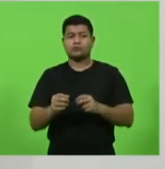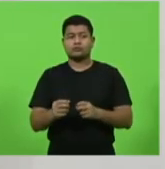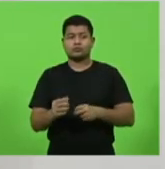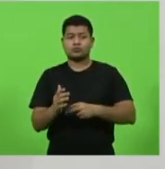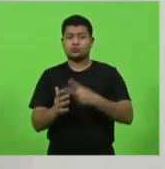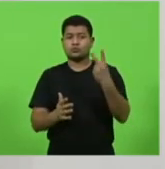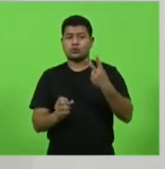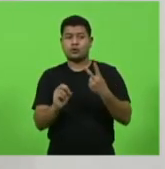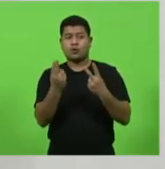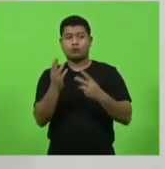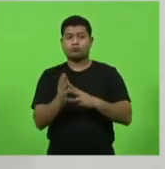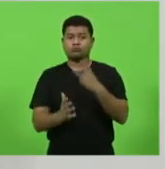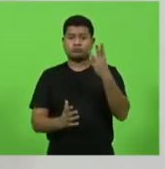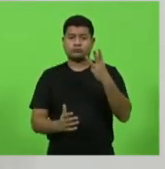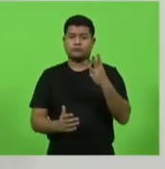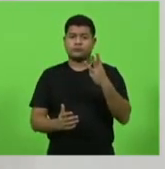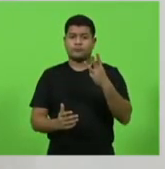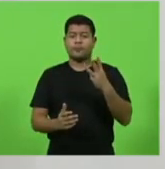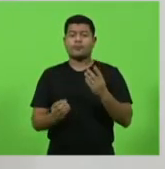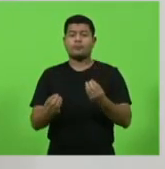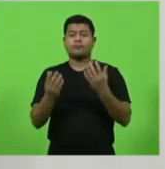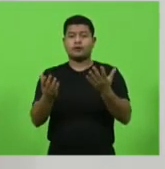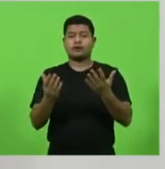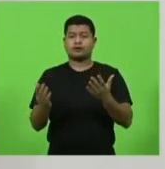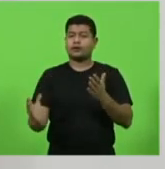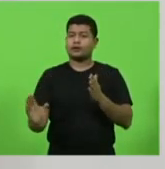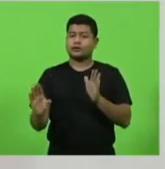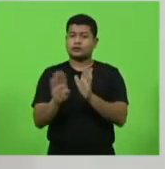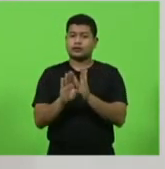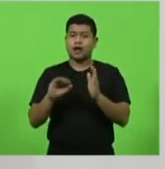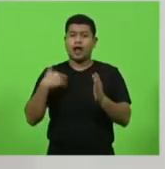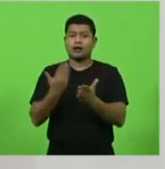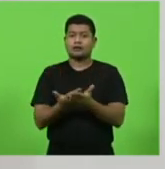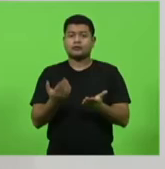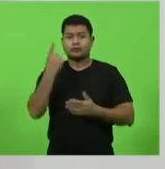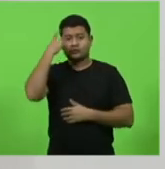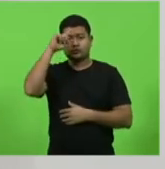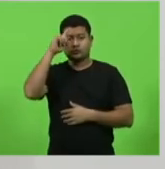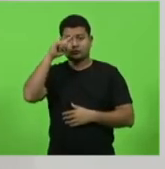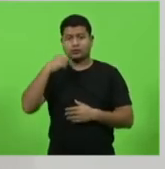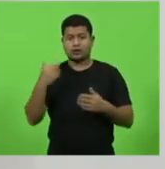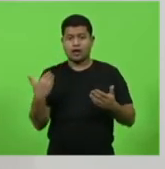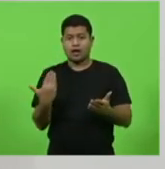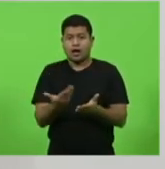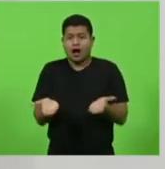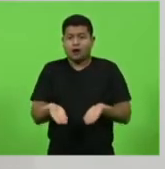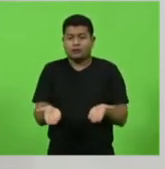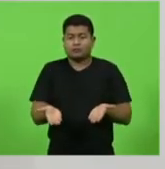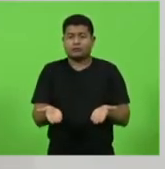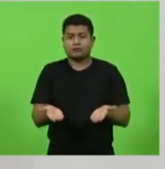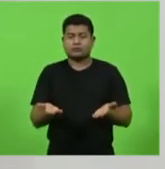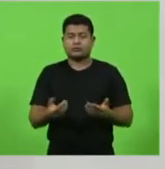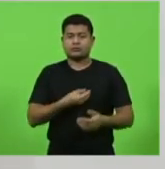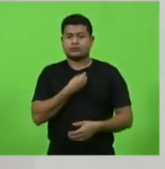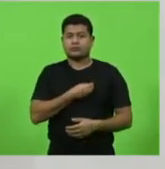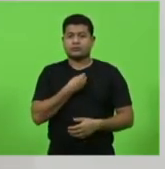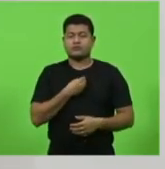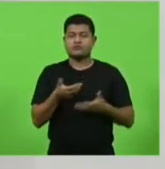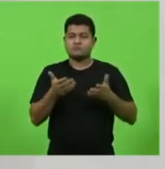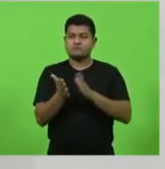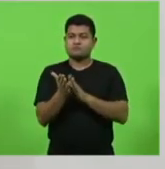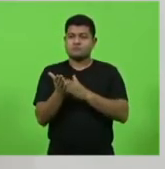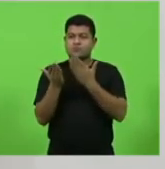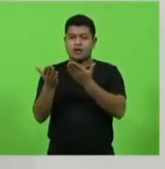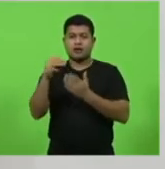para que chegue até os dias atuais. Então, quero parabenizar, sim, o jornalista